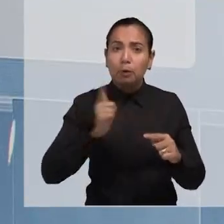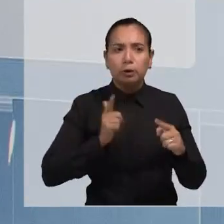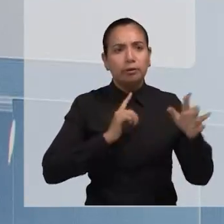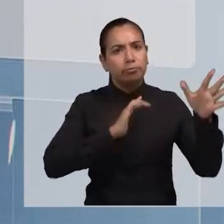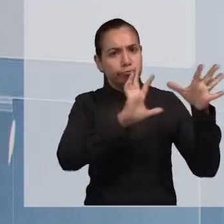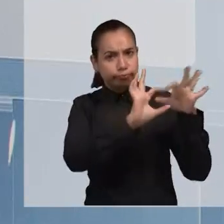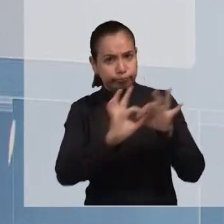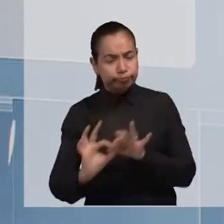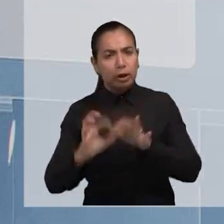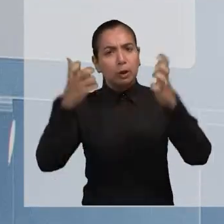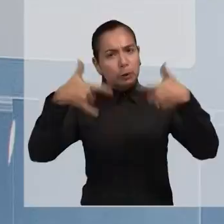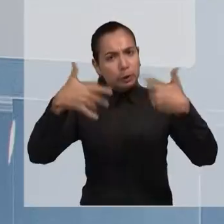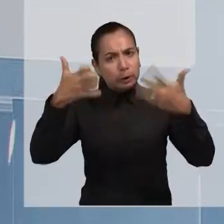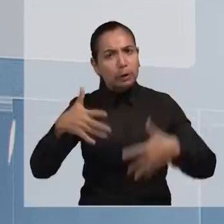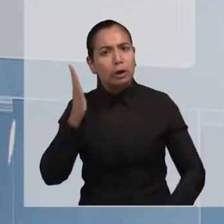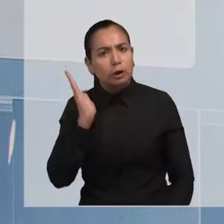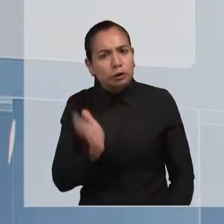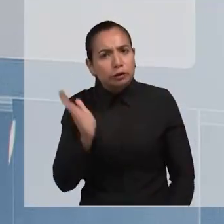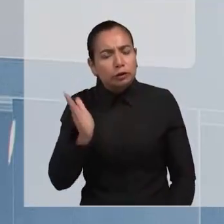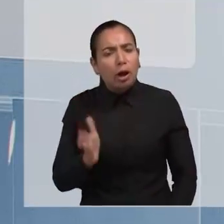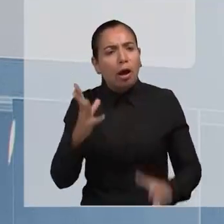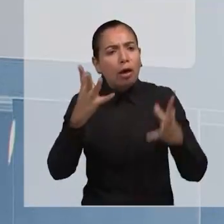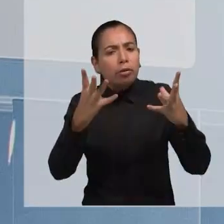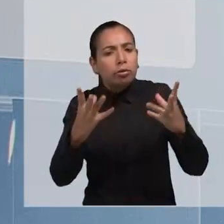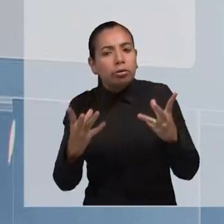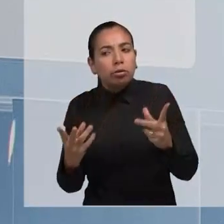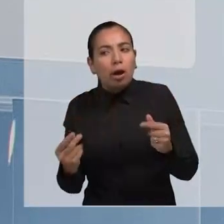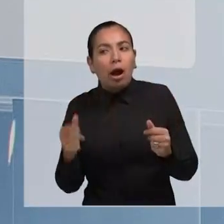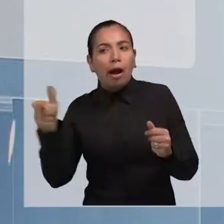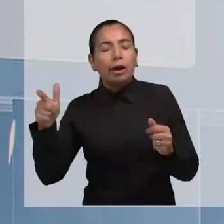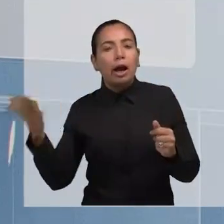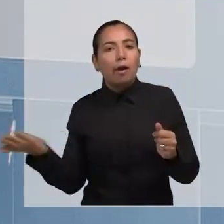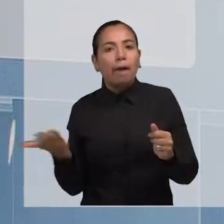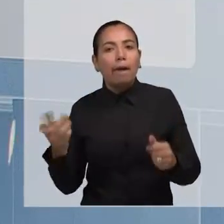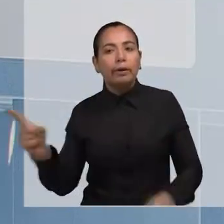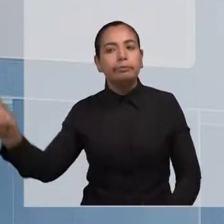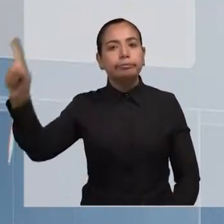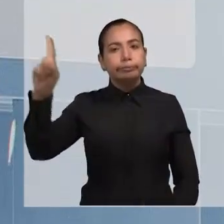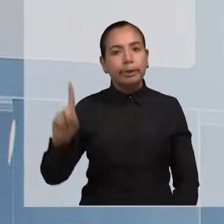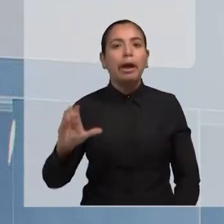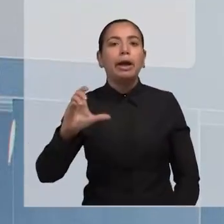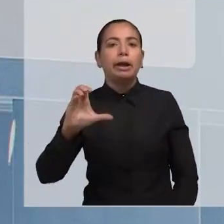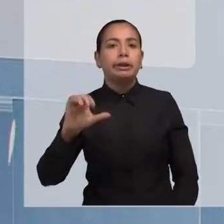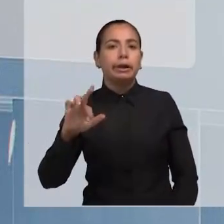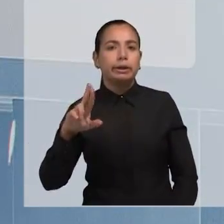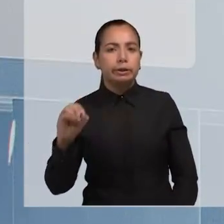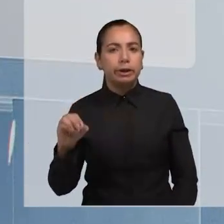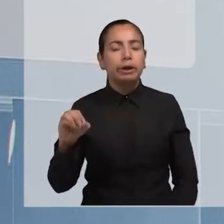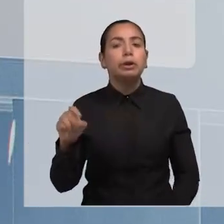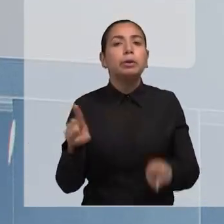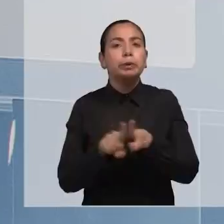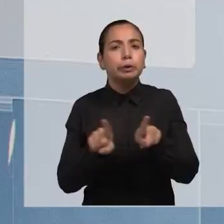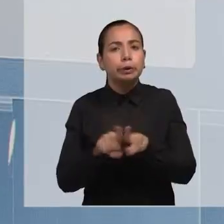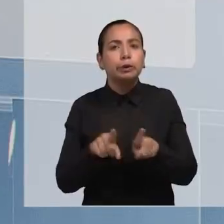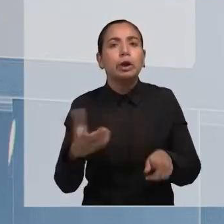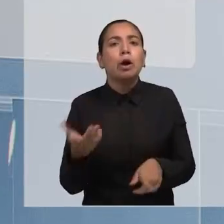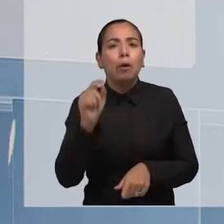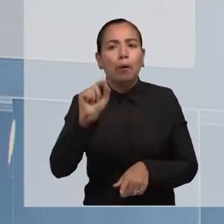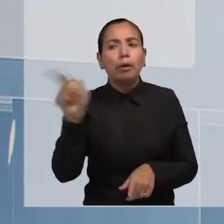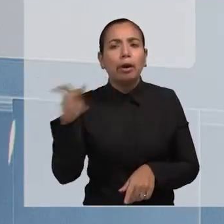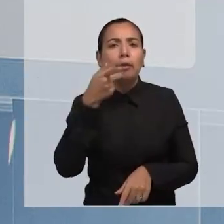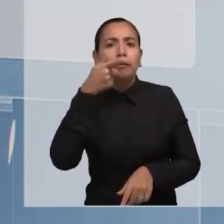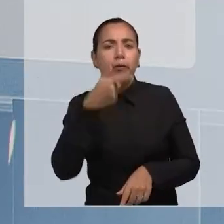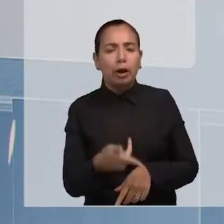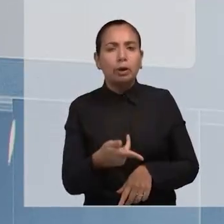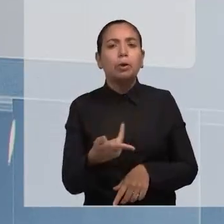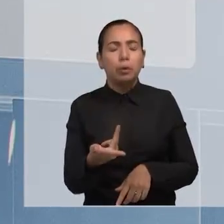quando esse assunto estava se apagando, aí o Ciro veio com essa agora, né, que foi soltar um dos